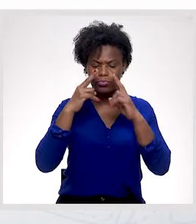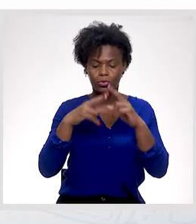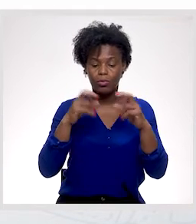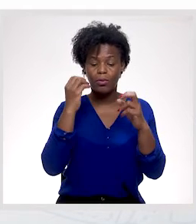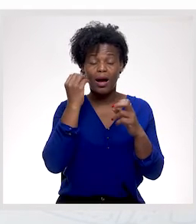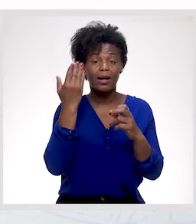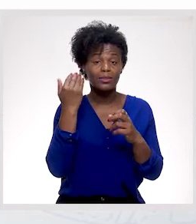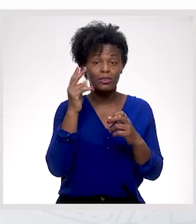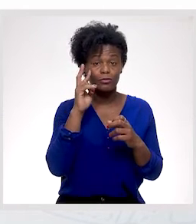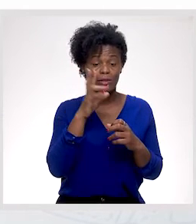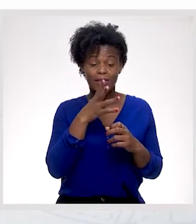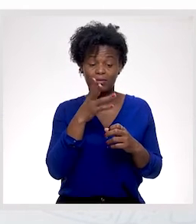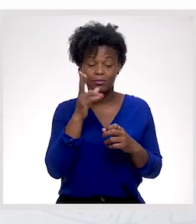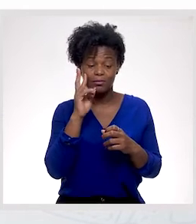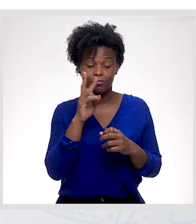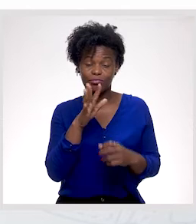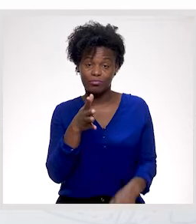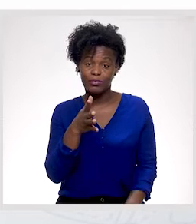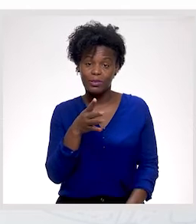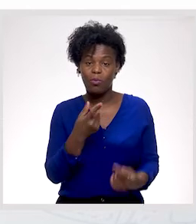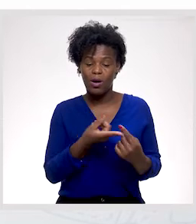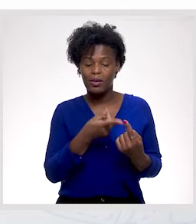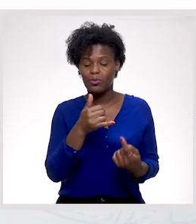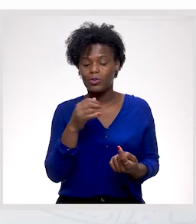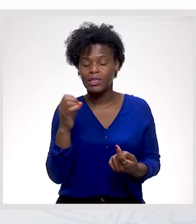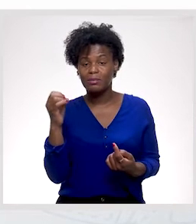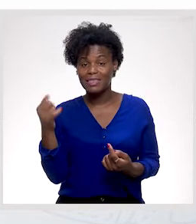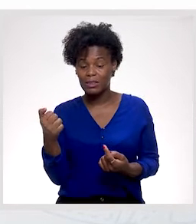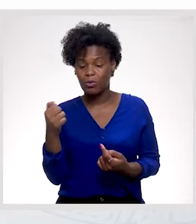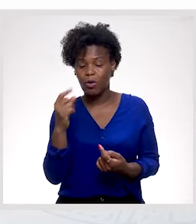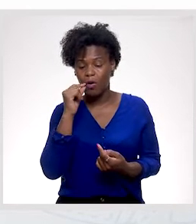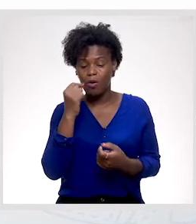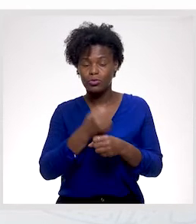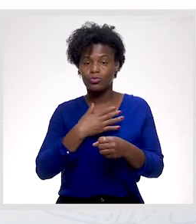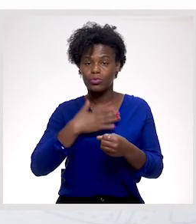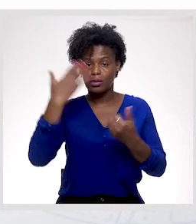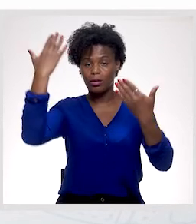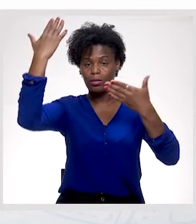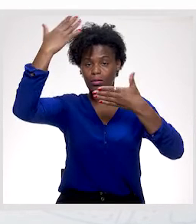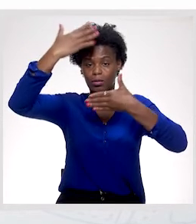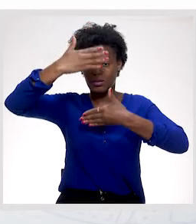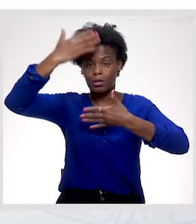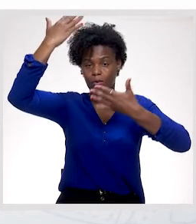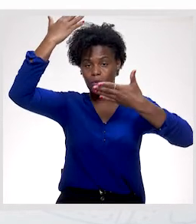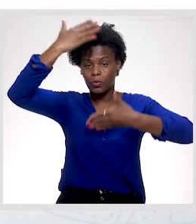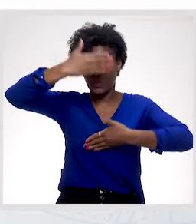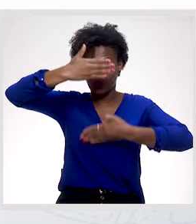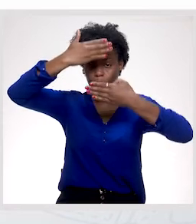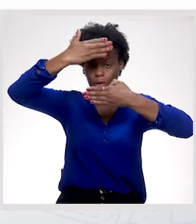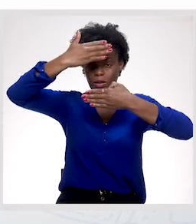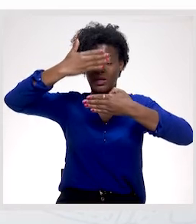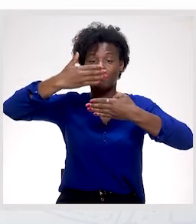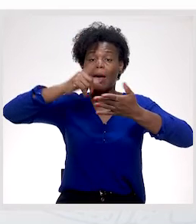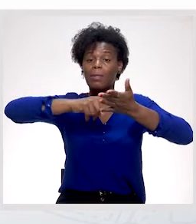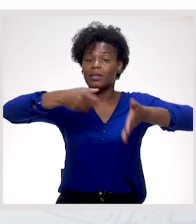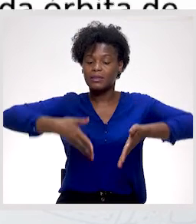aqui, no ano de 2005, pelo astrônomo norte-americano Michael Brown.